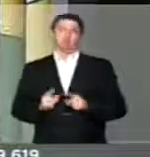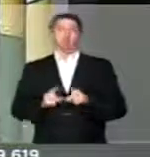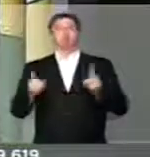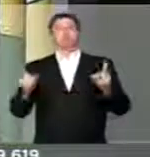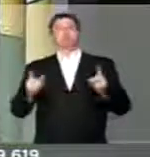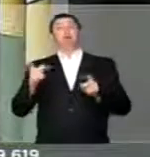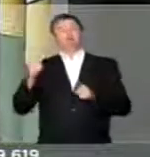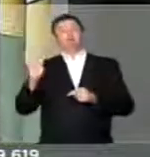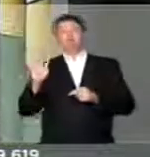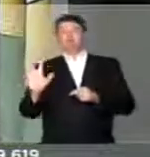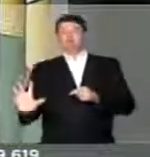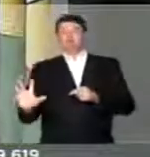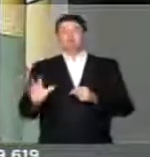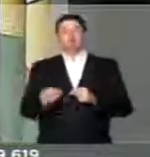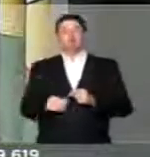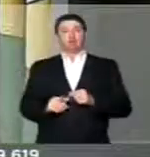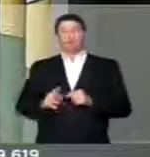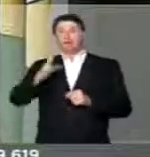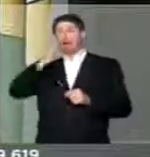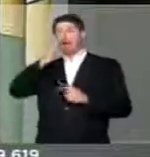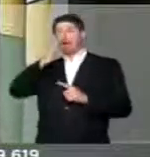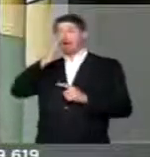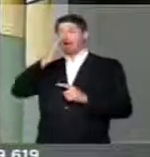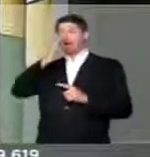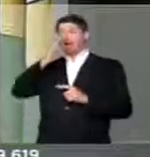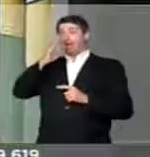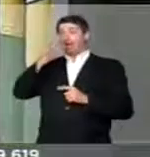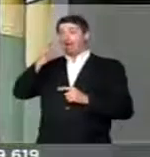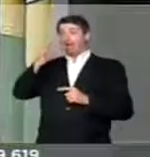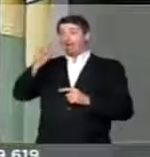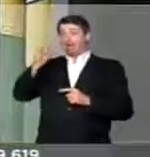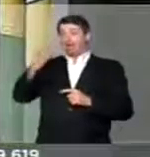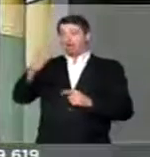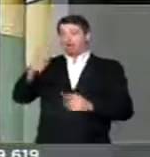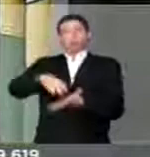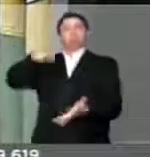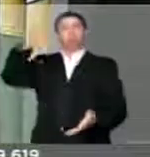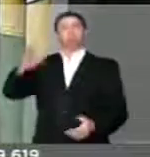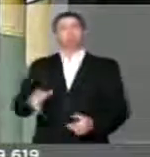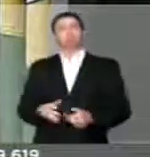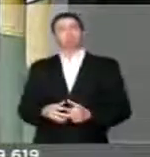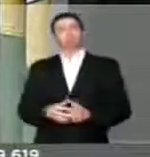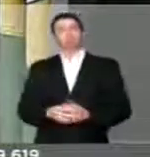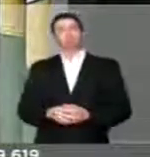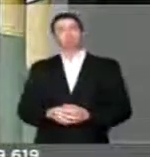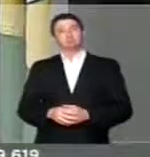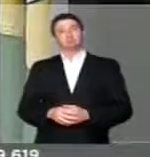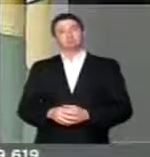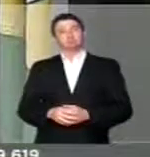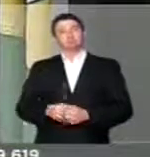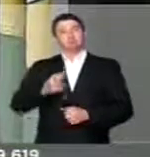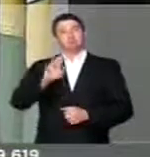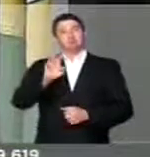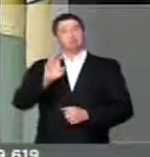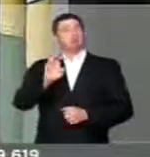para o PT, quem é acusado já está condenado.